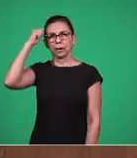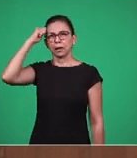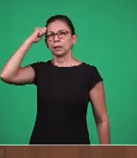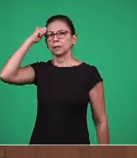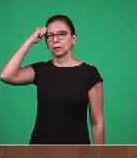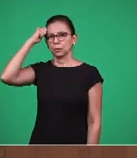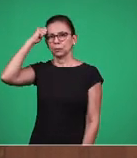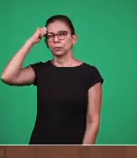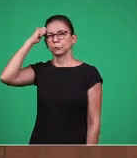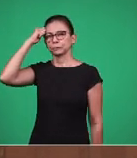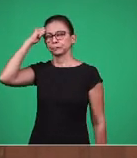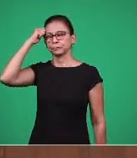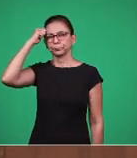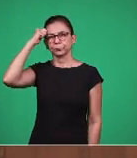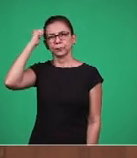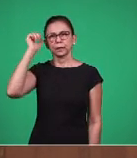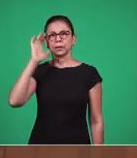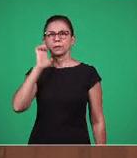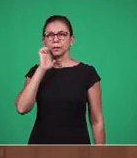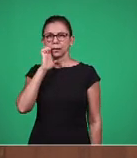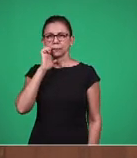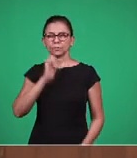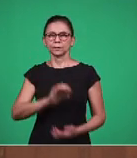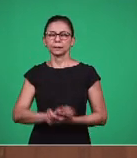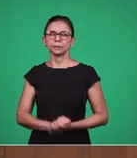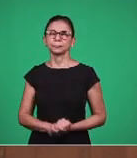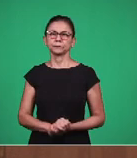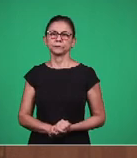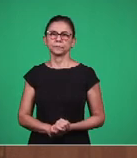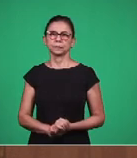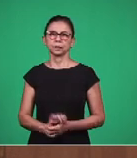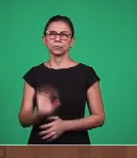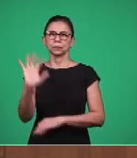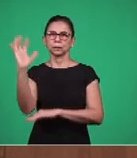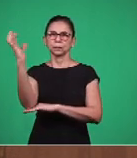querubim. Espada